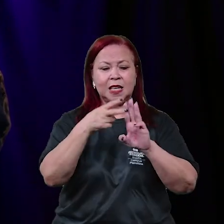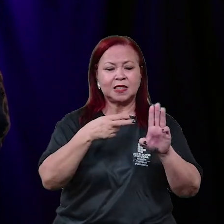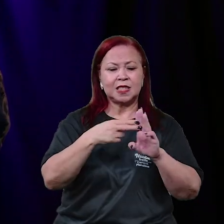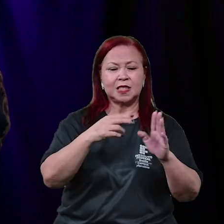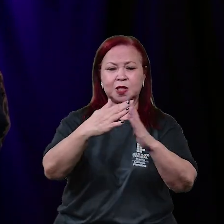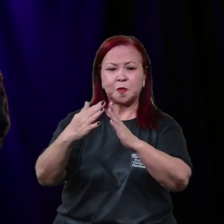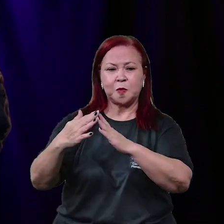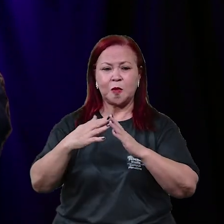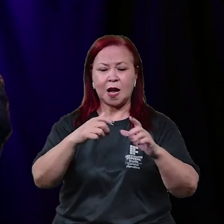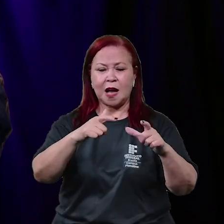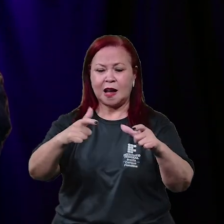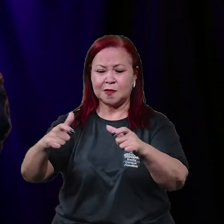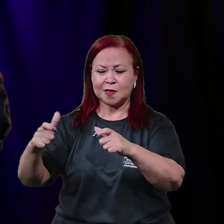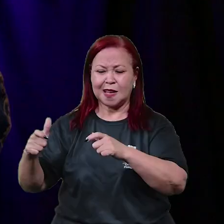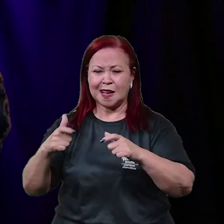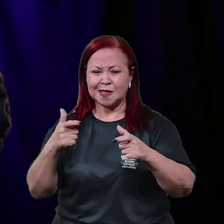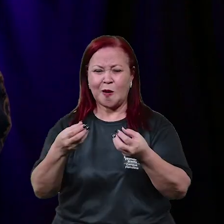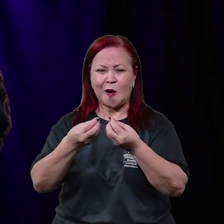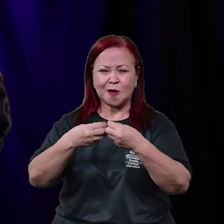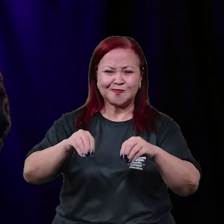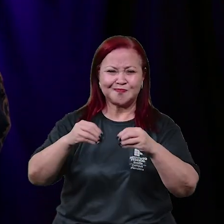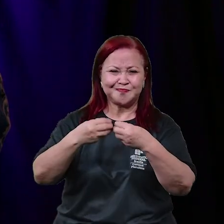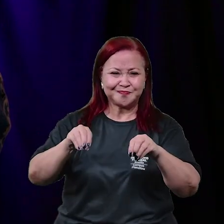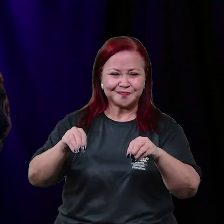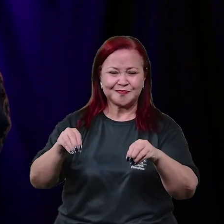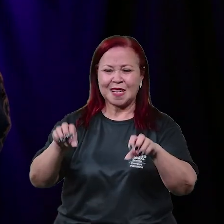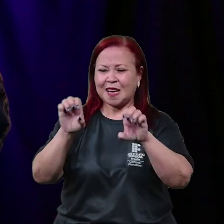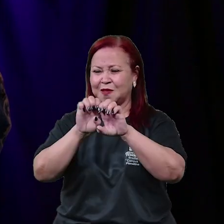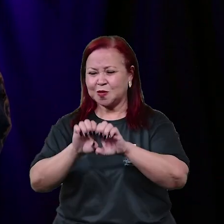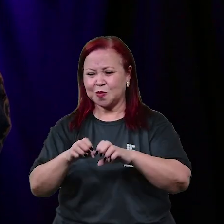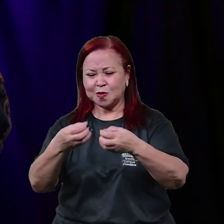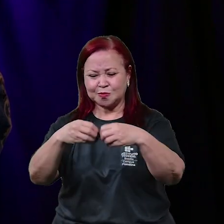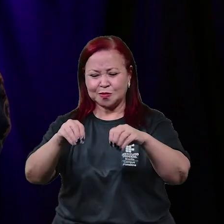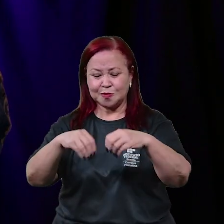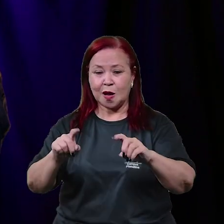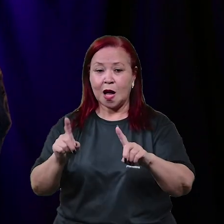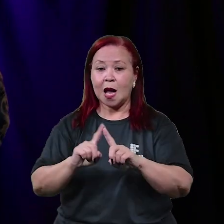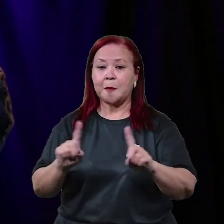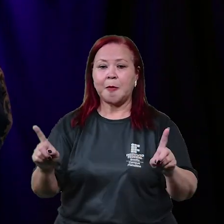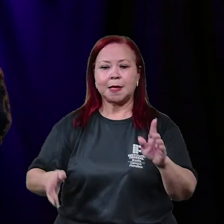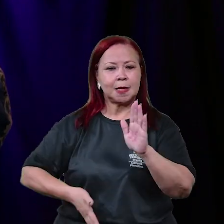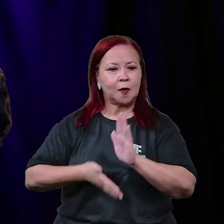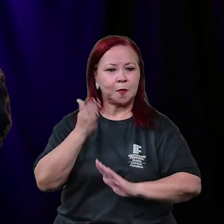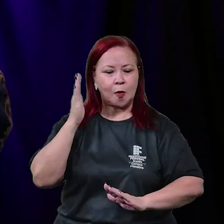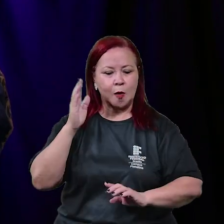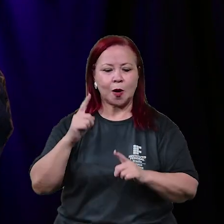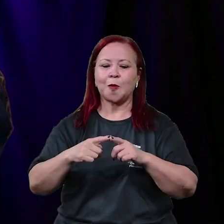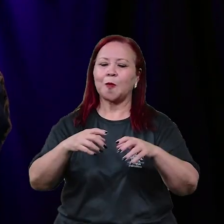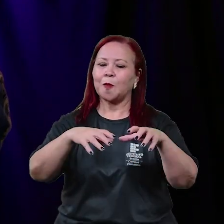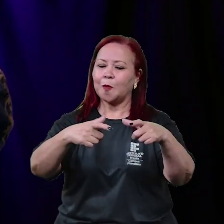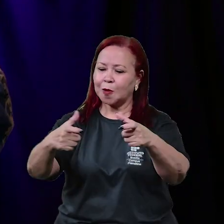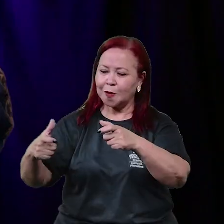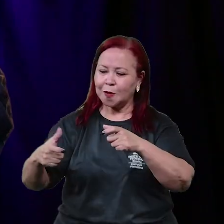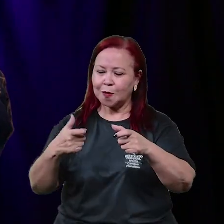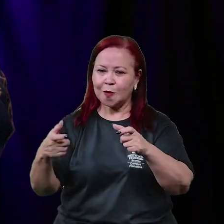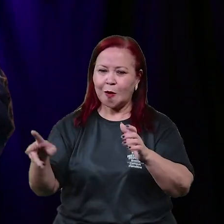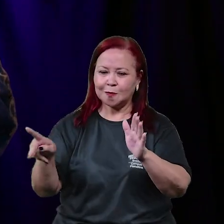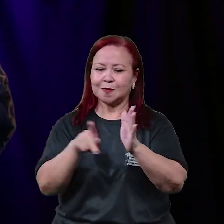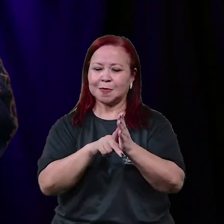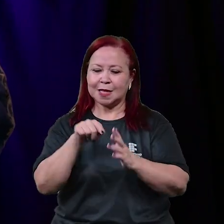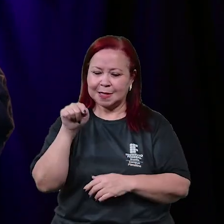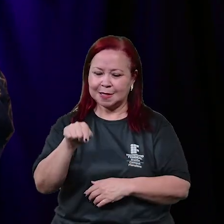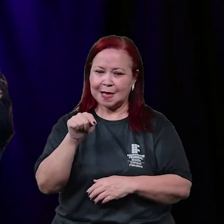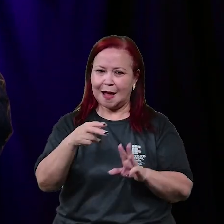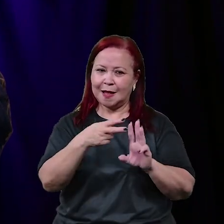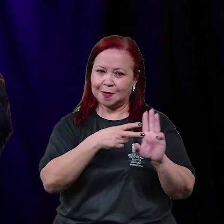resistência indígena de morar nos territórios com uma precariedade de infraestrutura, mas de não arredar o pé, porque é o território que